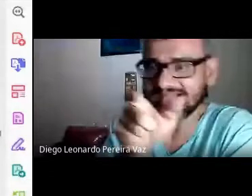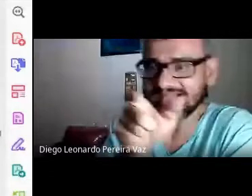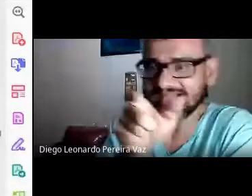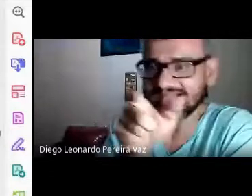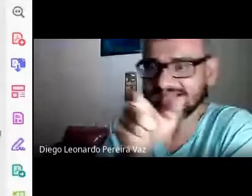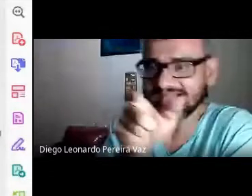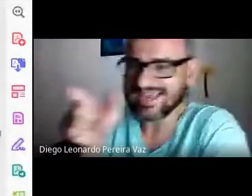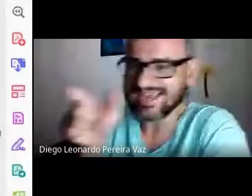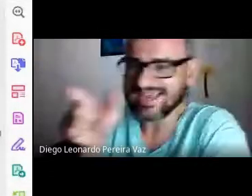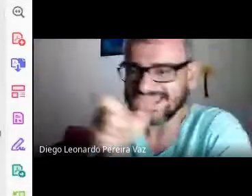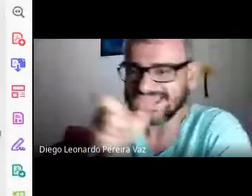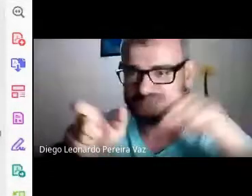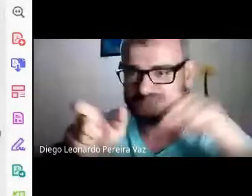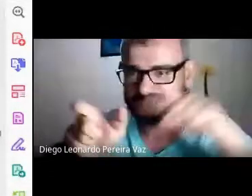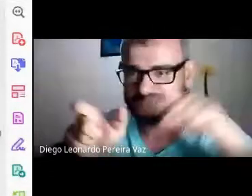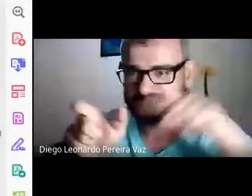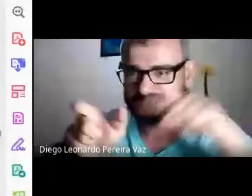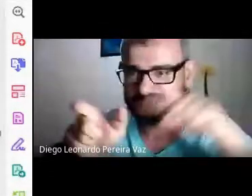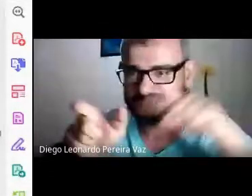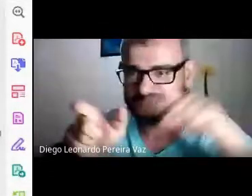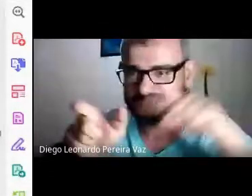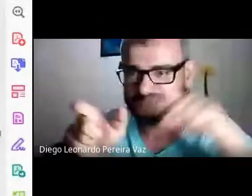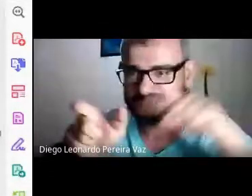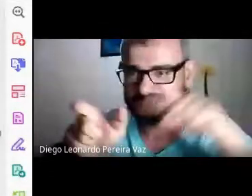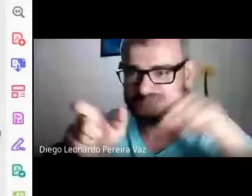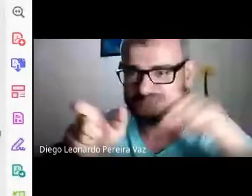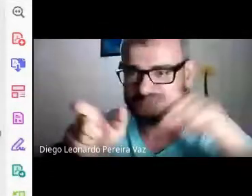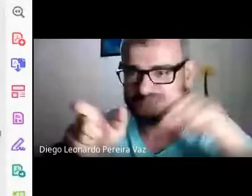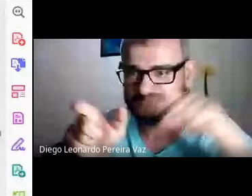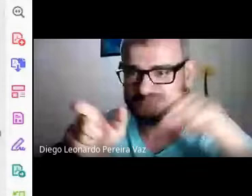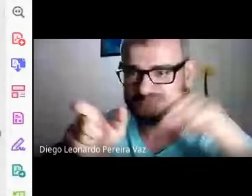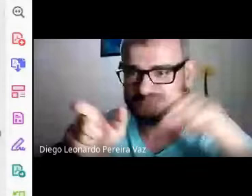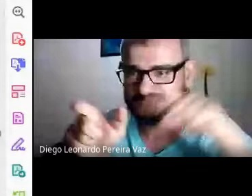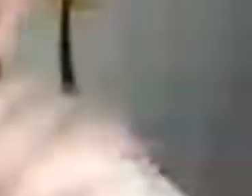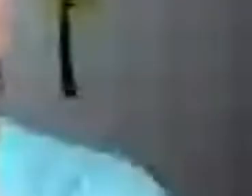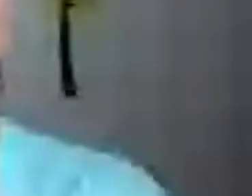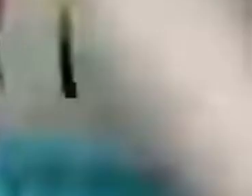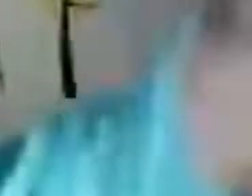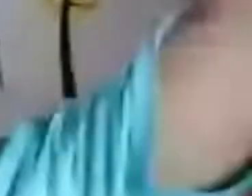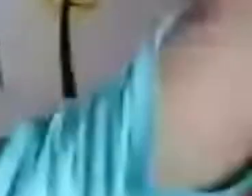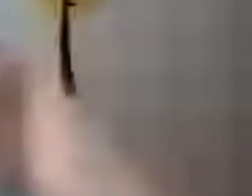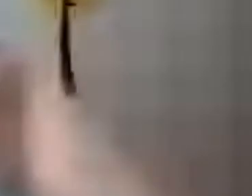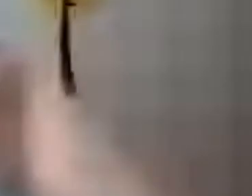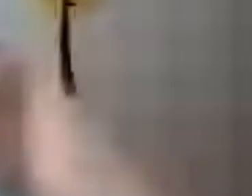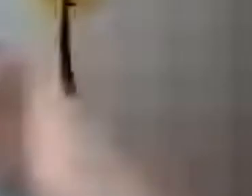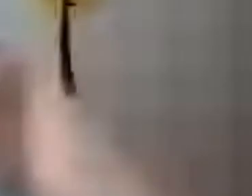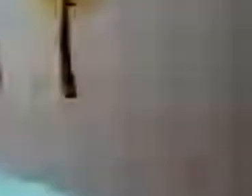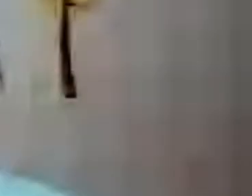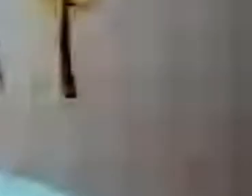hoje? Eita, como não foi mais? Caiu o céu. E pessoa,